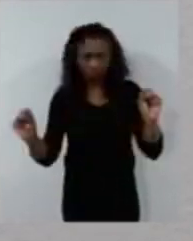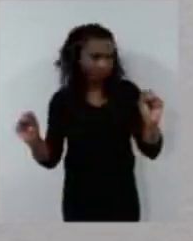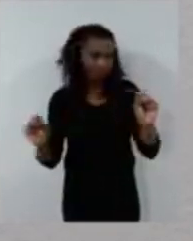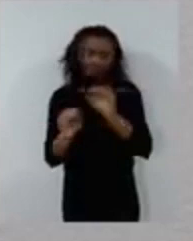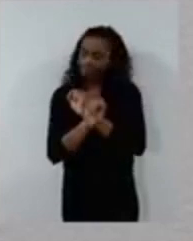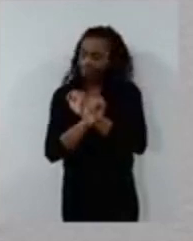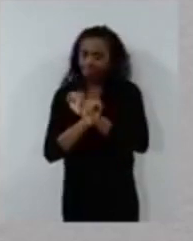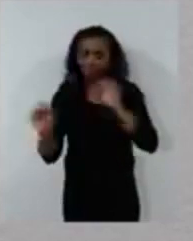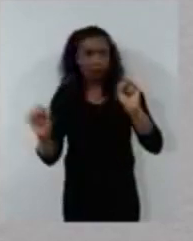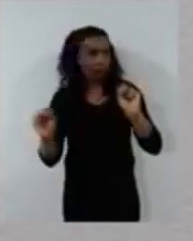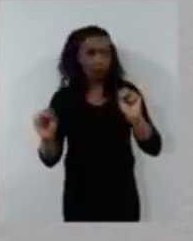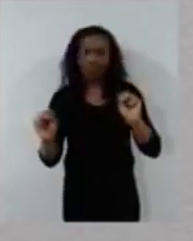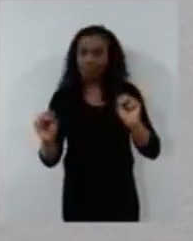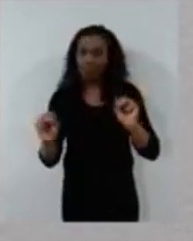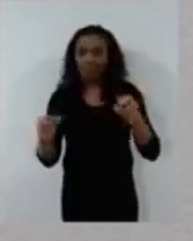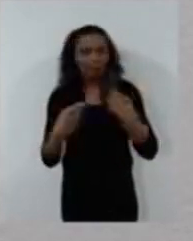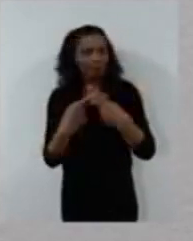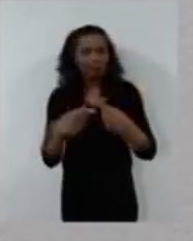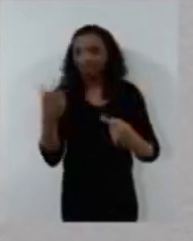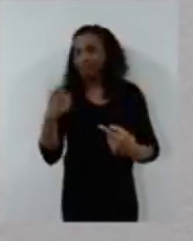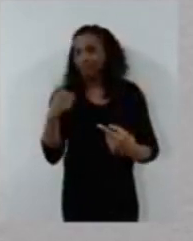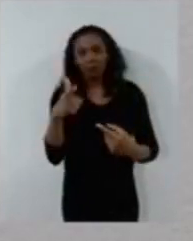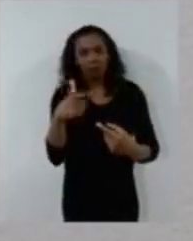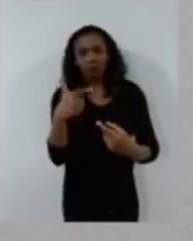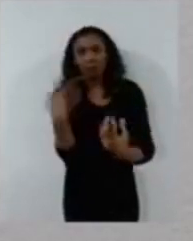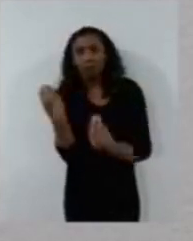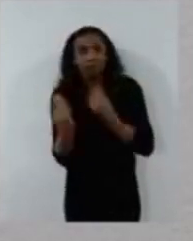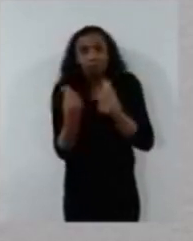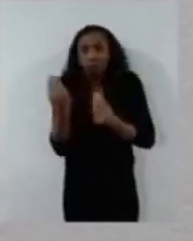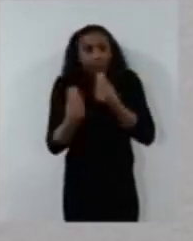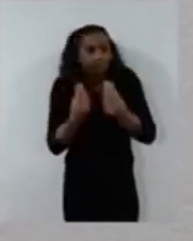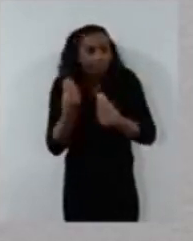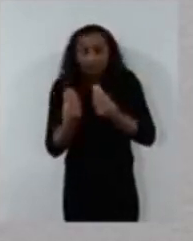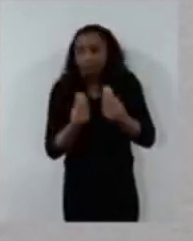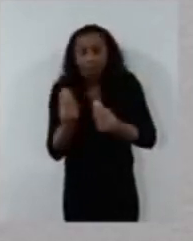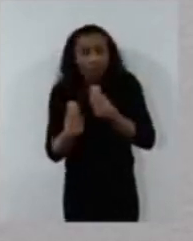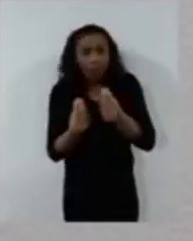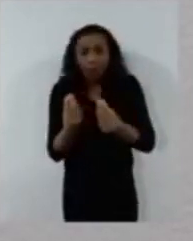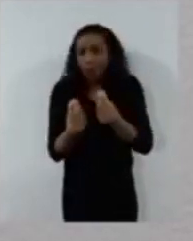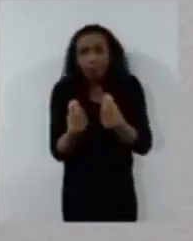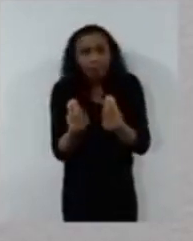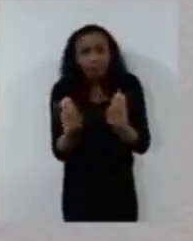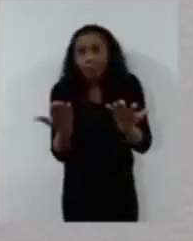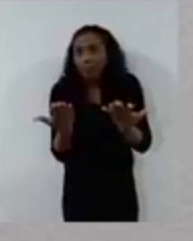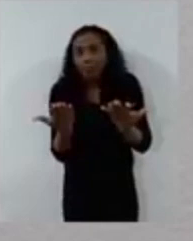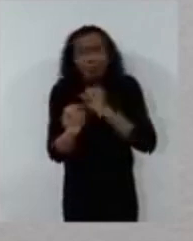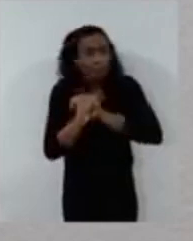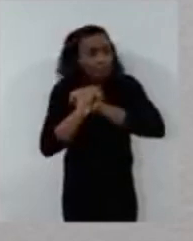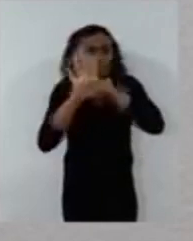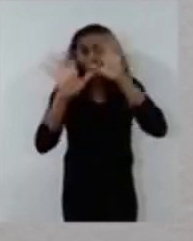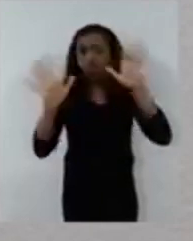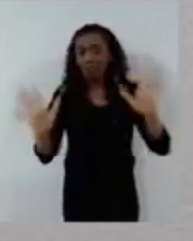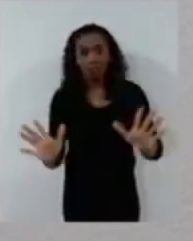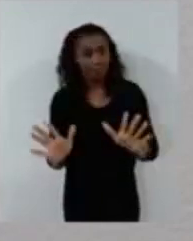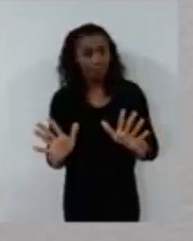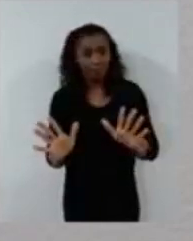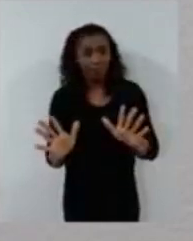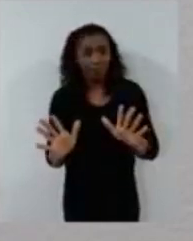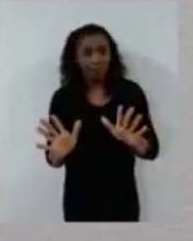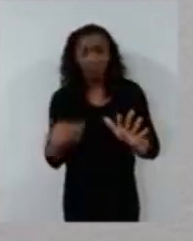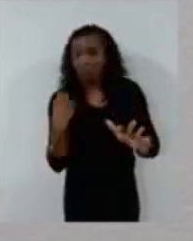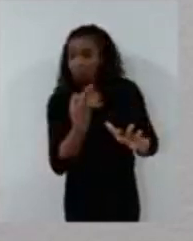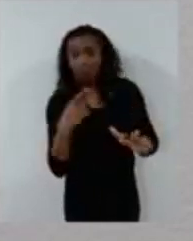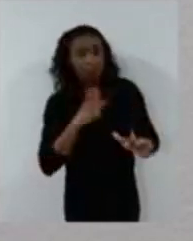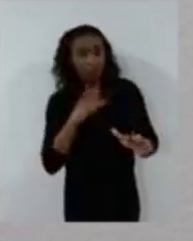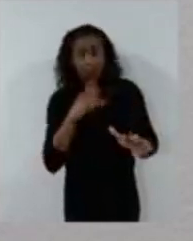é impossível, porque não há, de forma nem um pouco clara e evidente, em que teremos